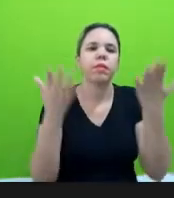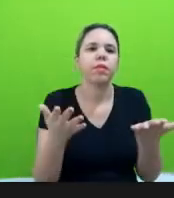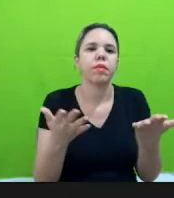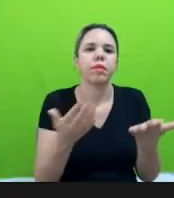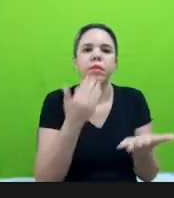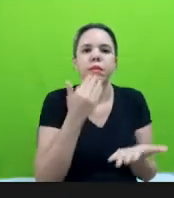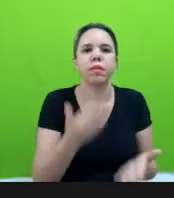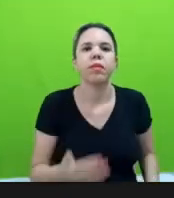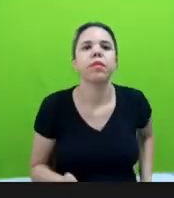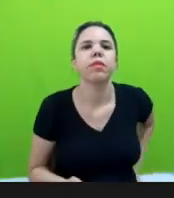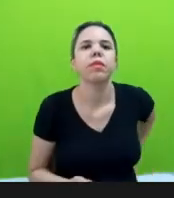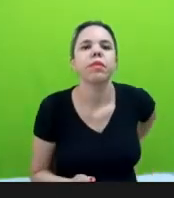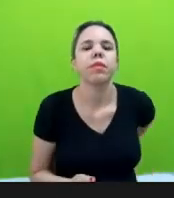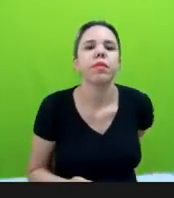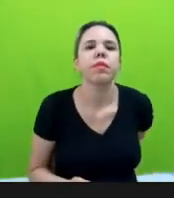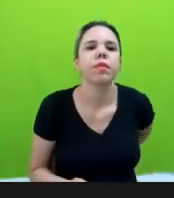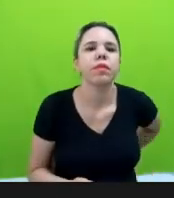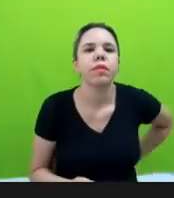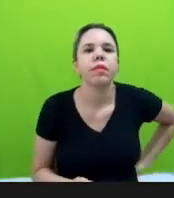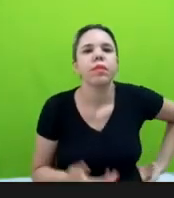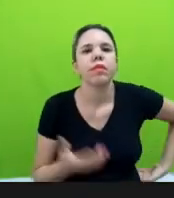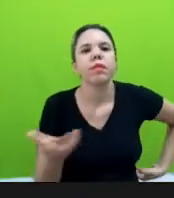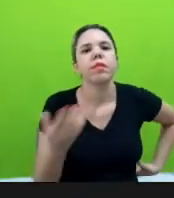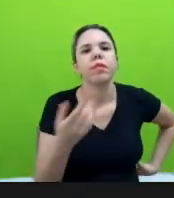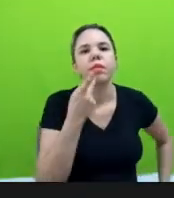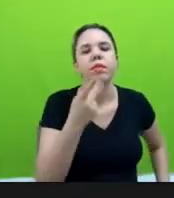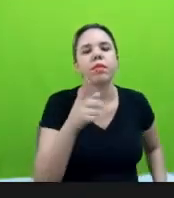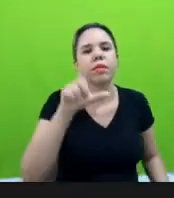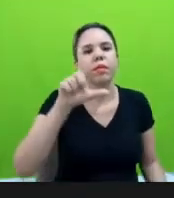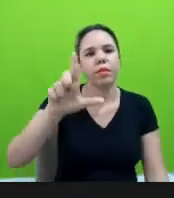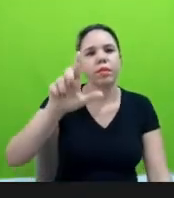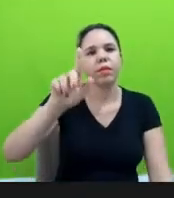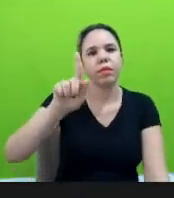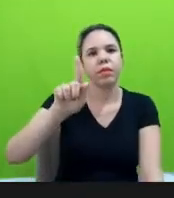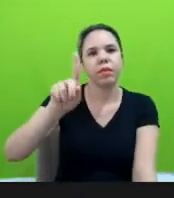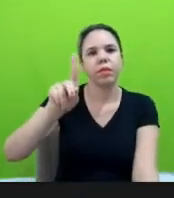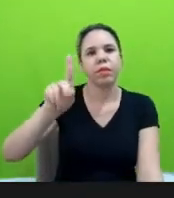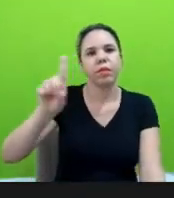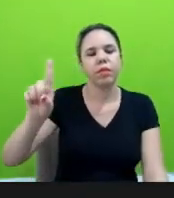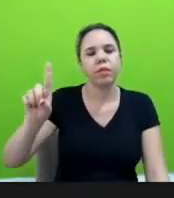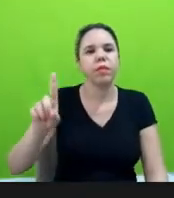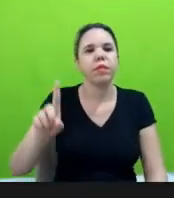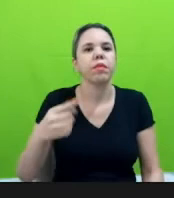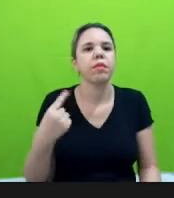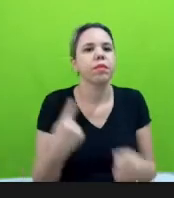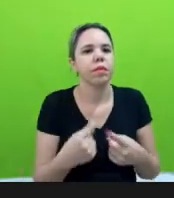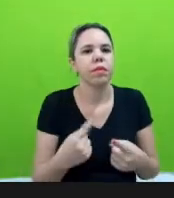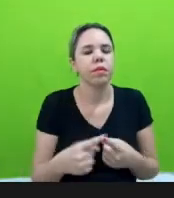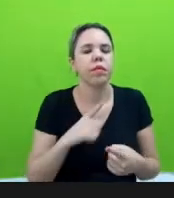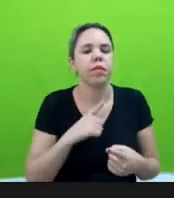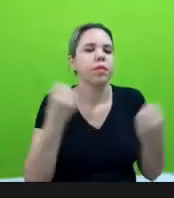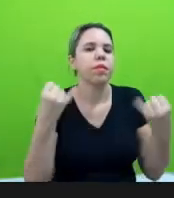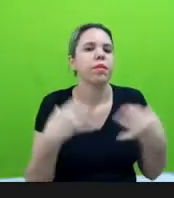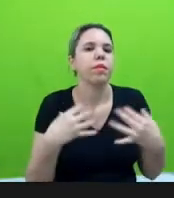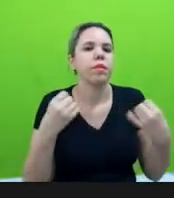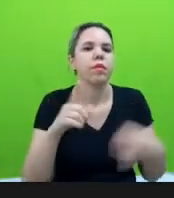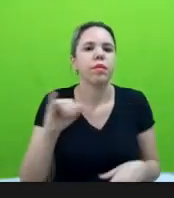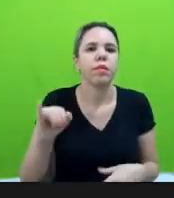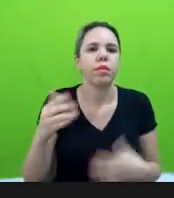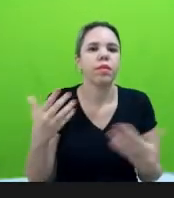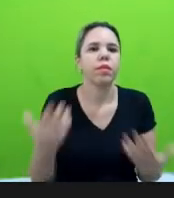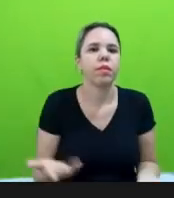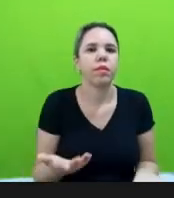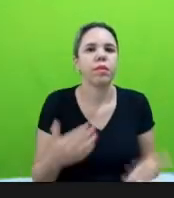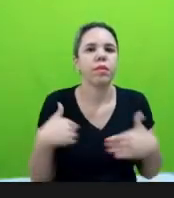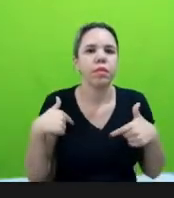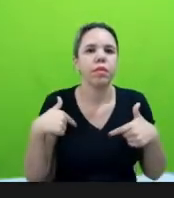pedidos. Queria agora falar de LGPD. Porque, como a gente tem falado, então a Lei vem aí nessa toada,